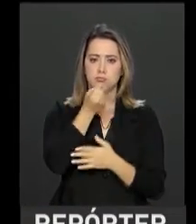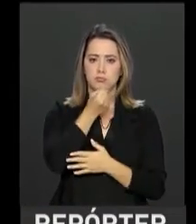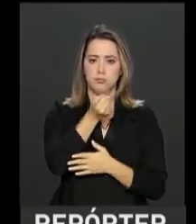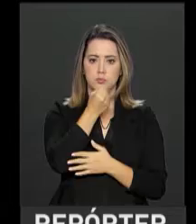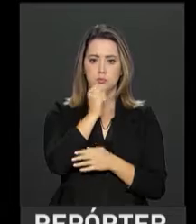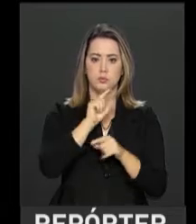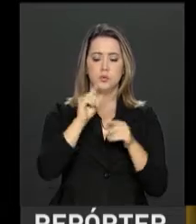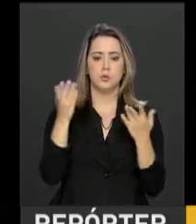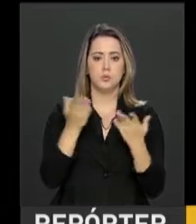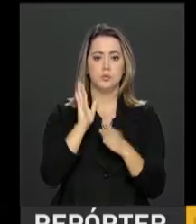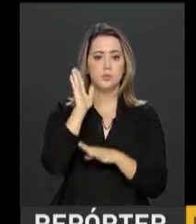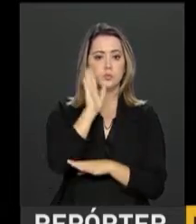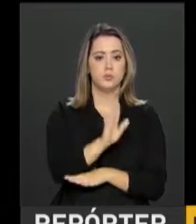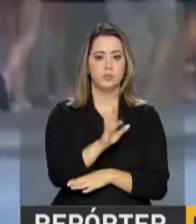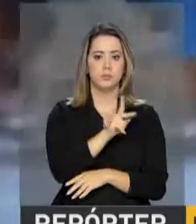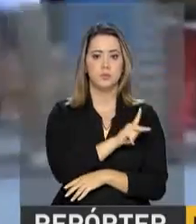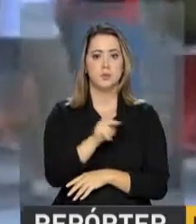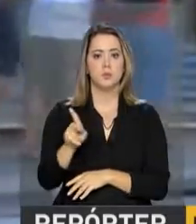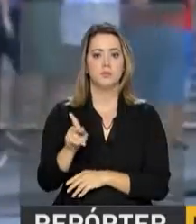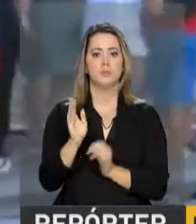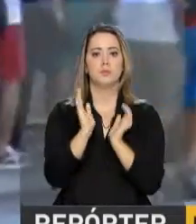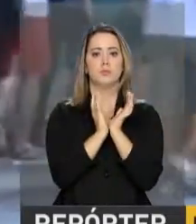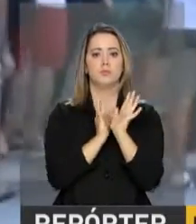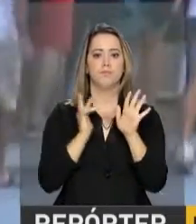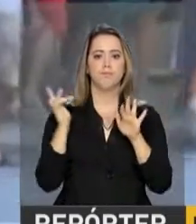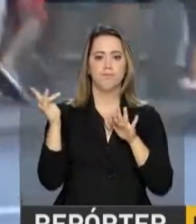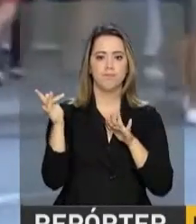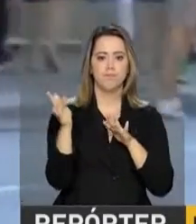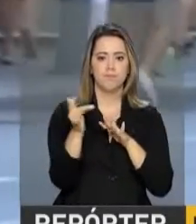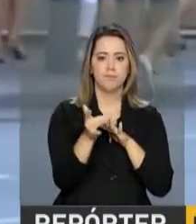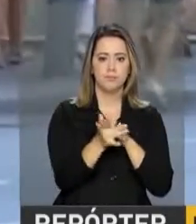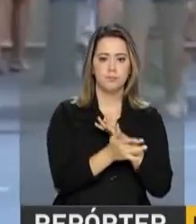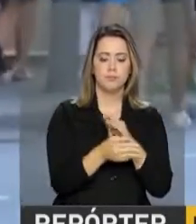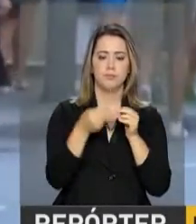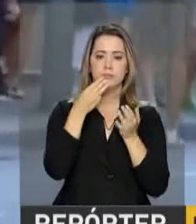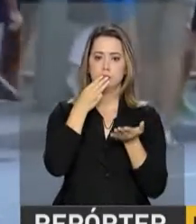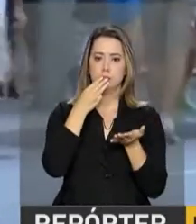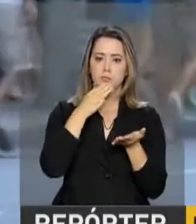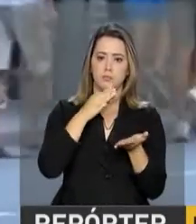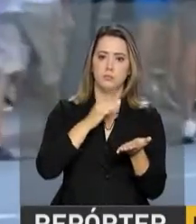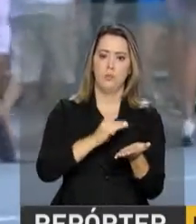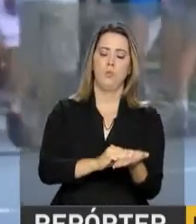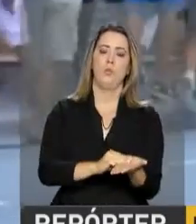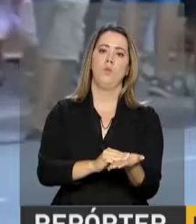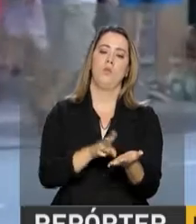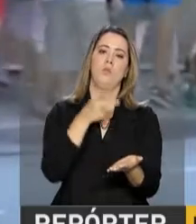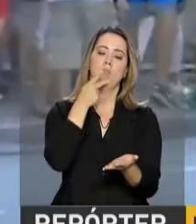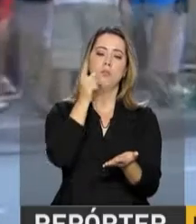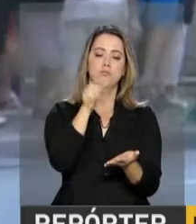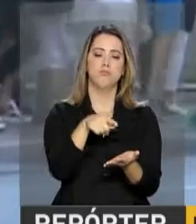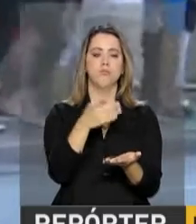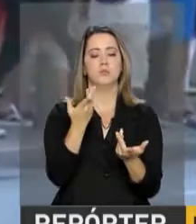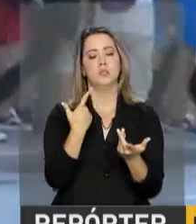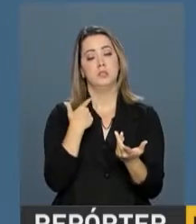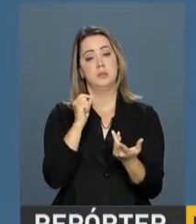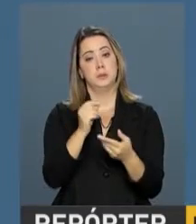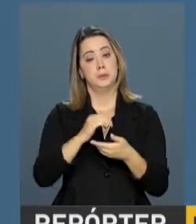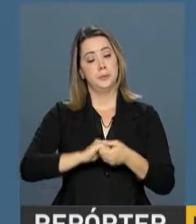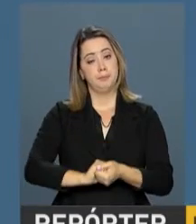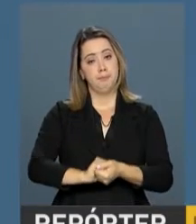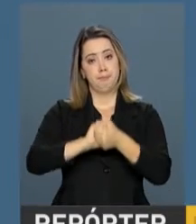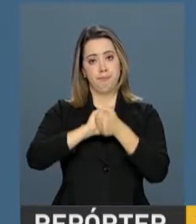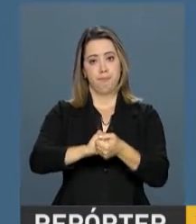a tarde o presidente michel temer postou mensagens nas redes sociais nas quais ele prestou